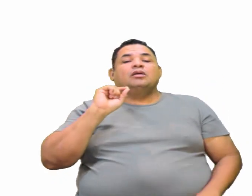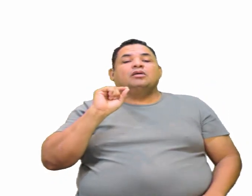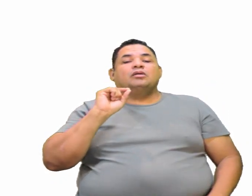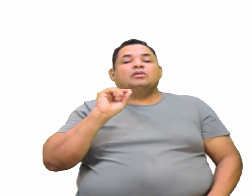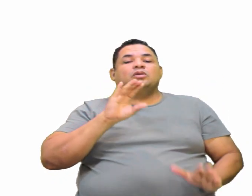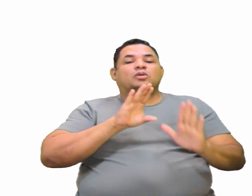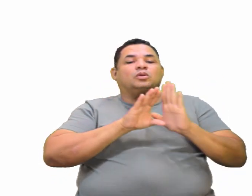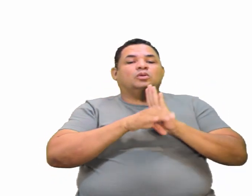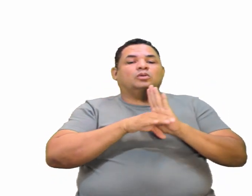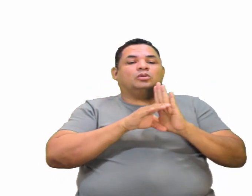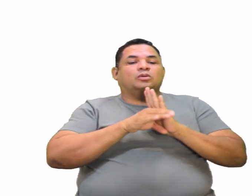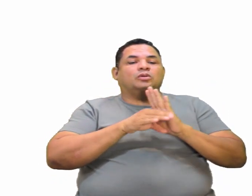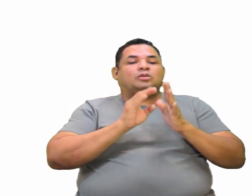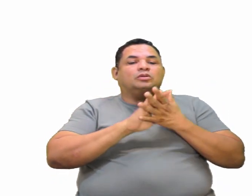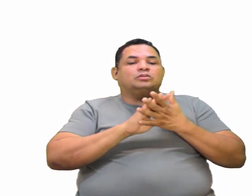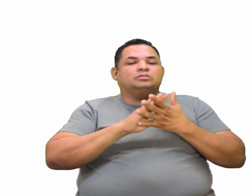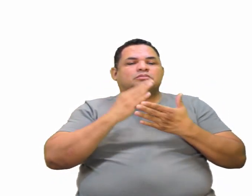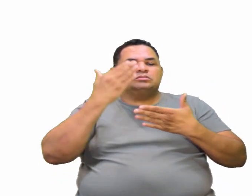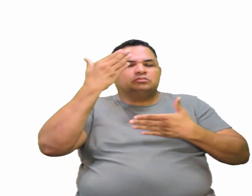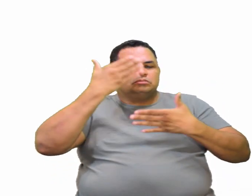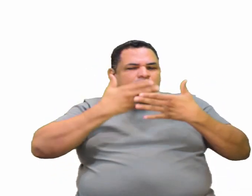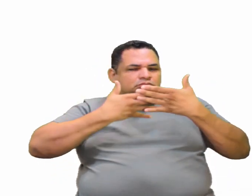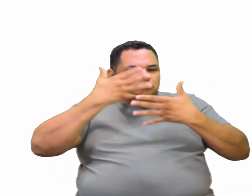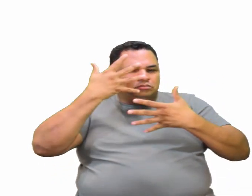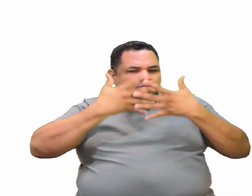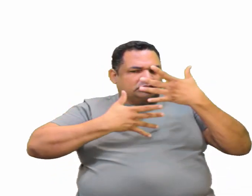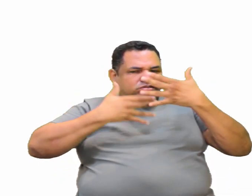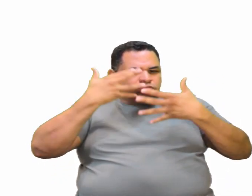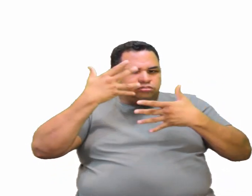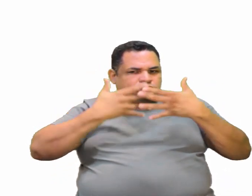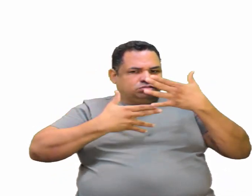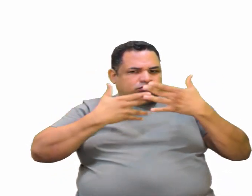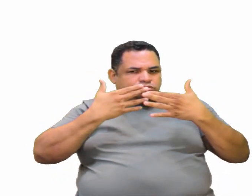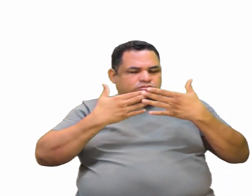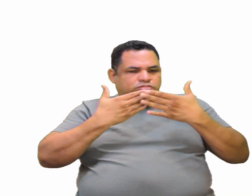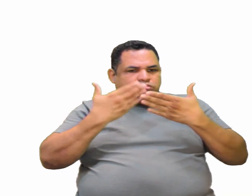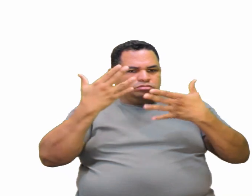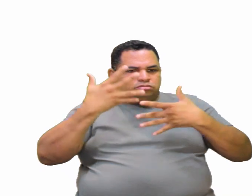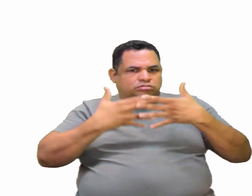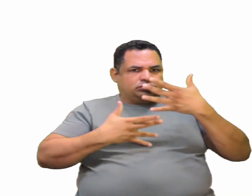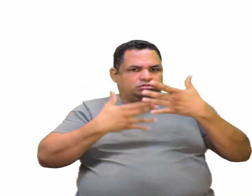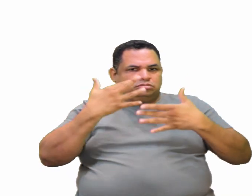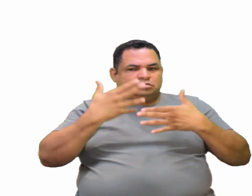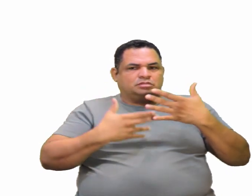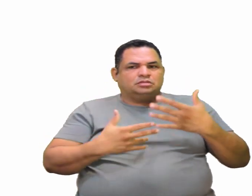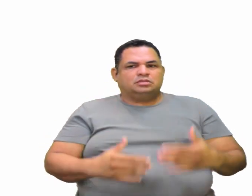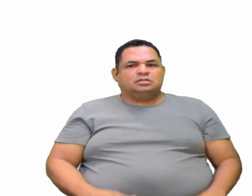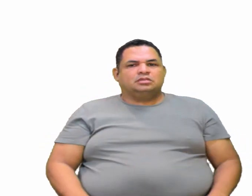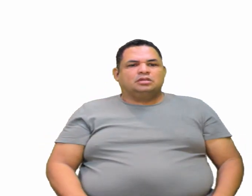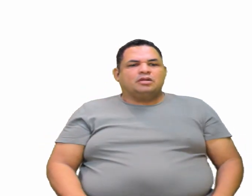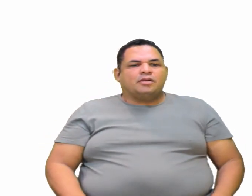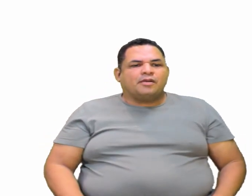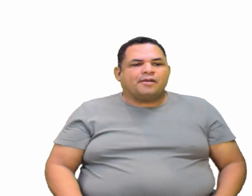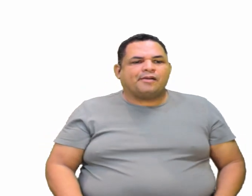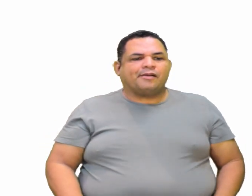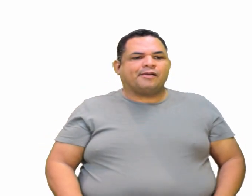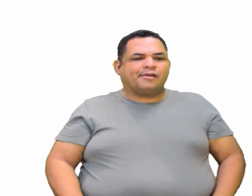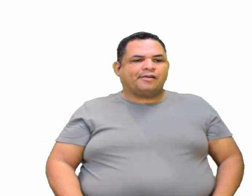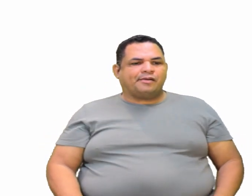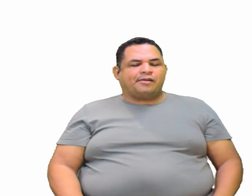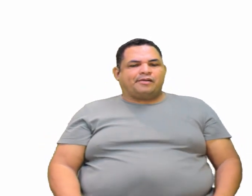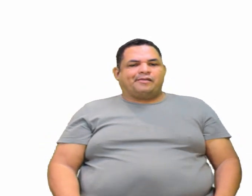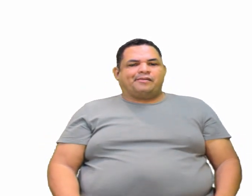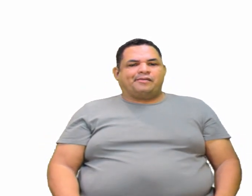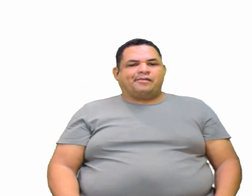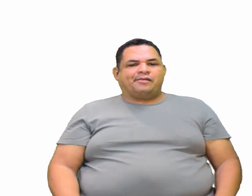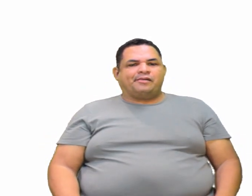Ao conceito da camuflagem, né? Homocromia, a cor, homotipia, a forma. Então, sobrou aí,